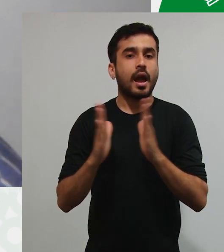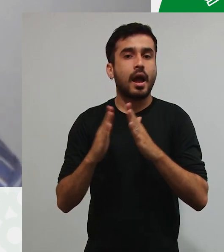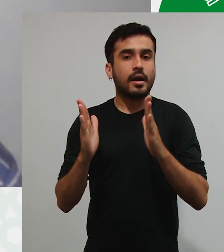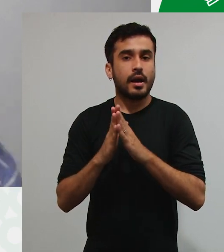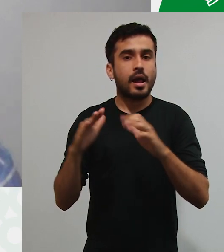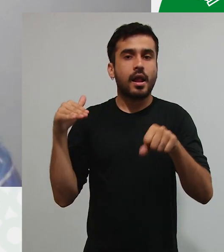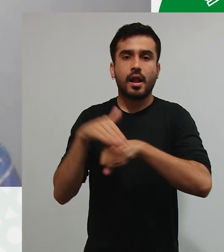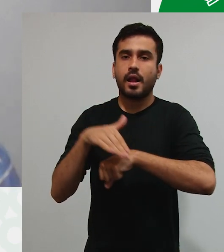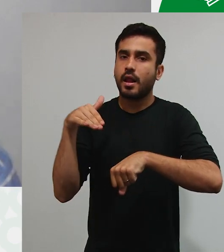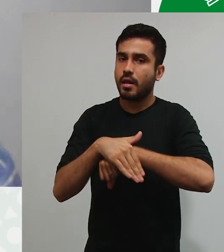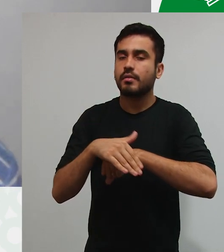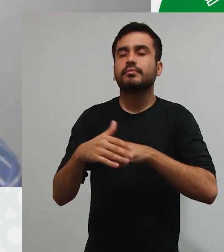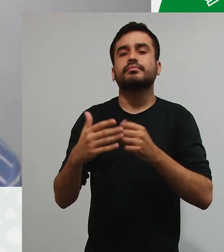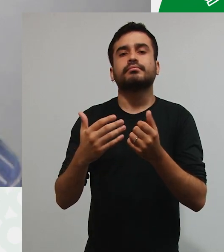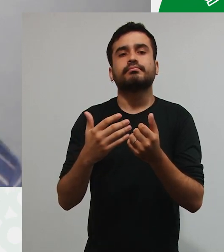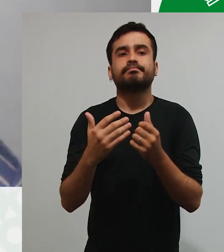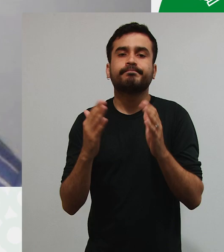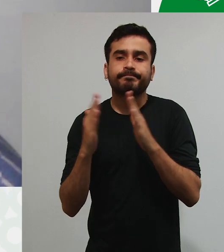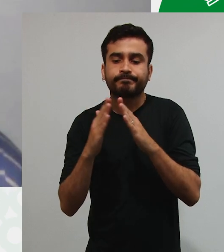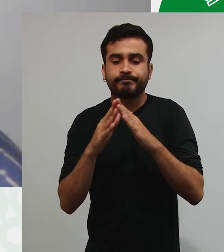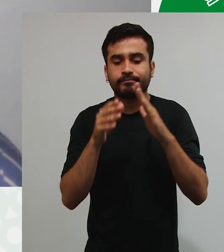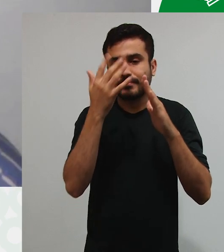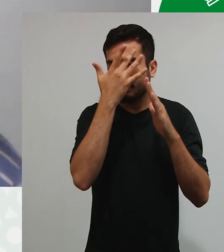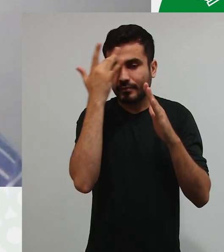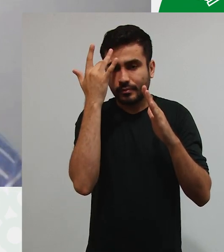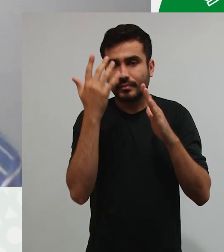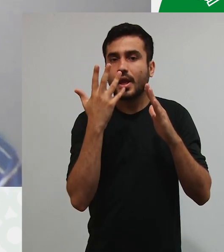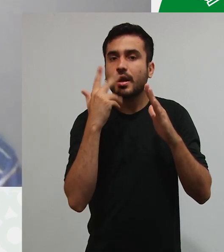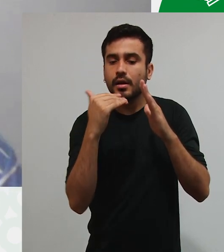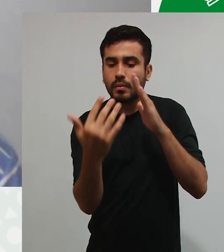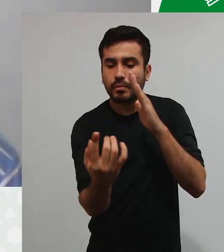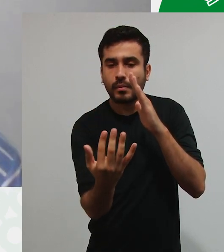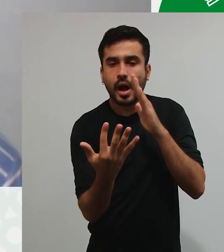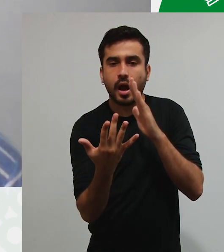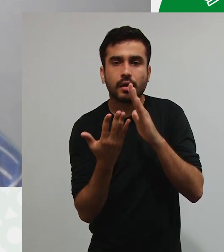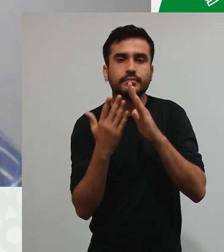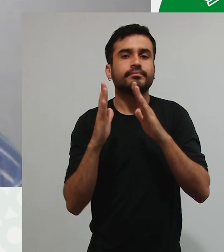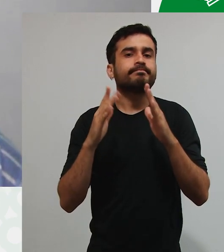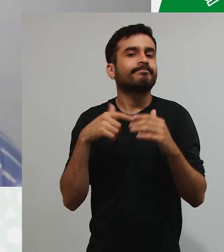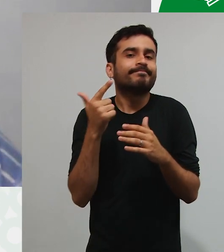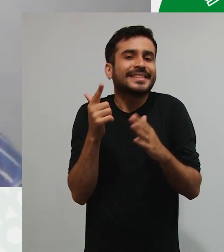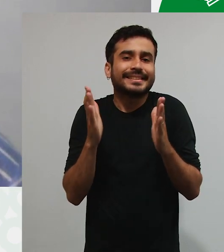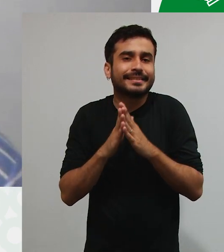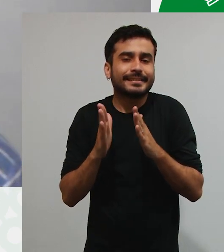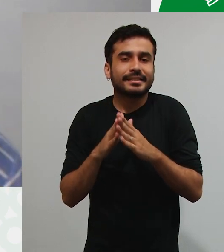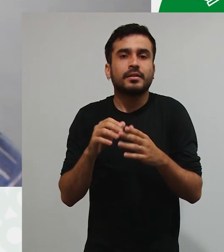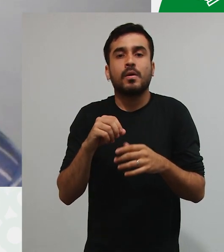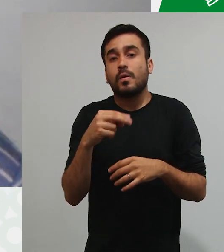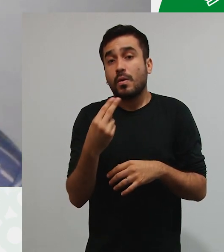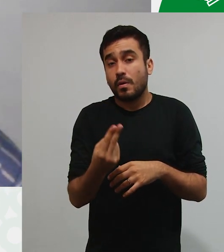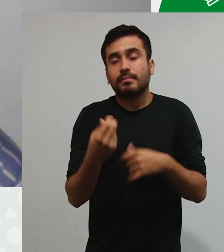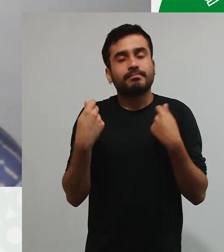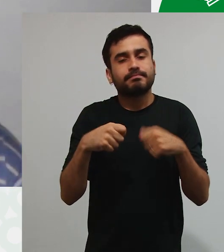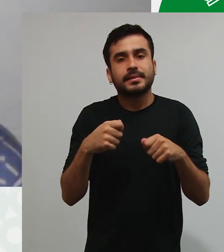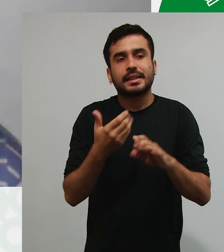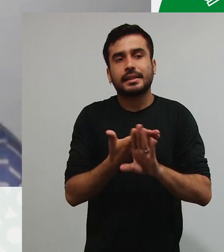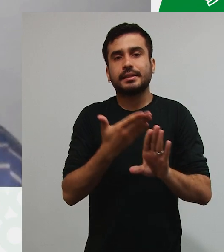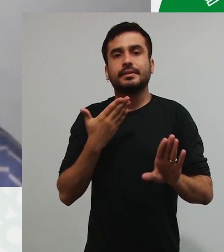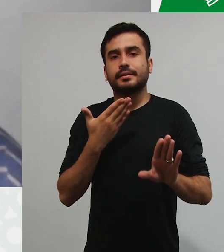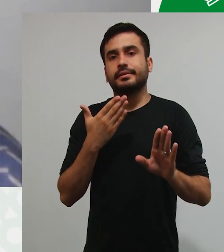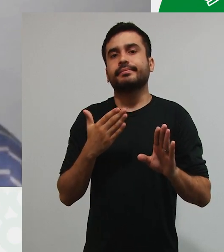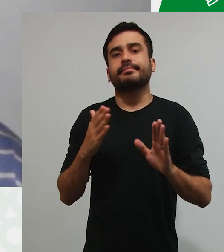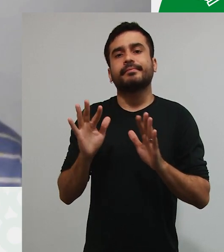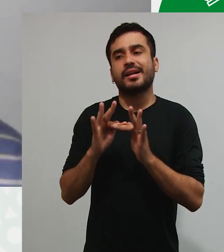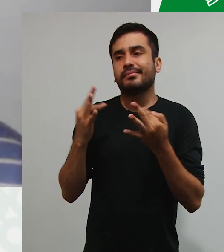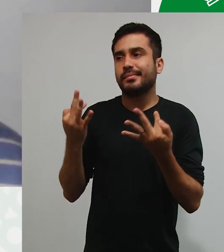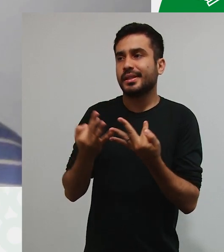as crianças que não tinham casa ou que precisavam ser afastadas temporariamente da família por medida judicial e